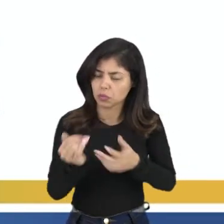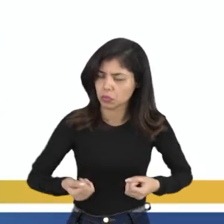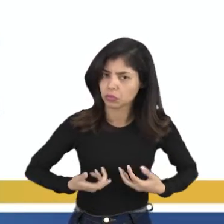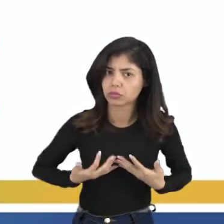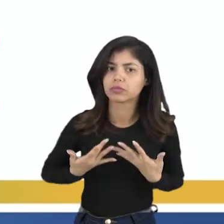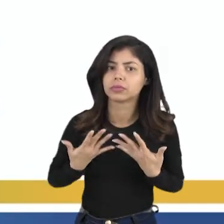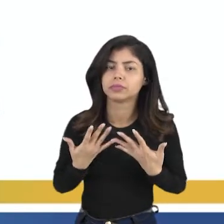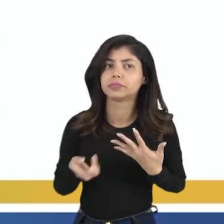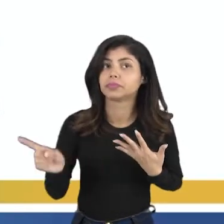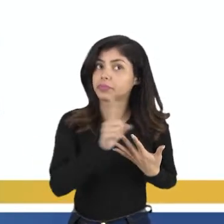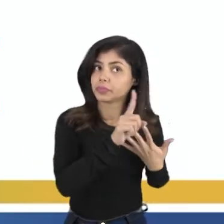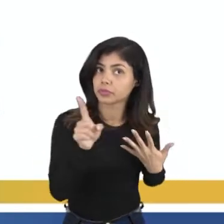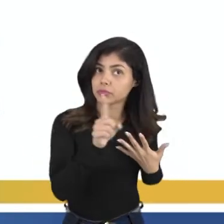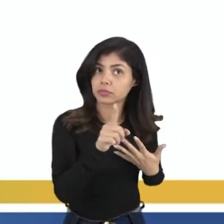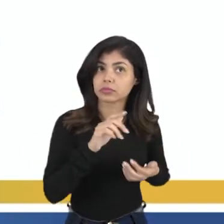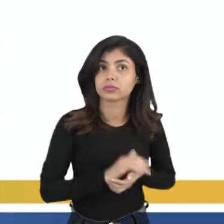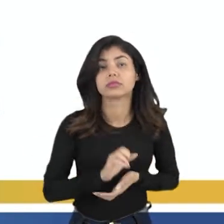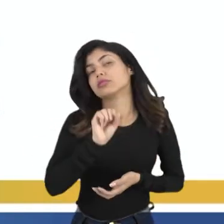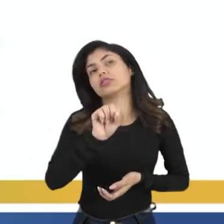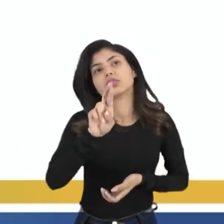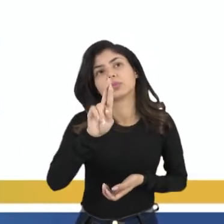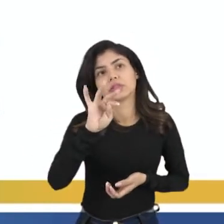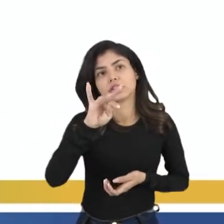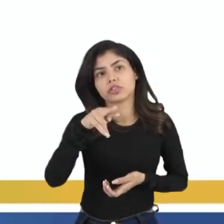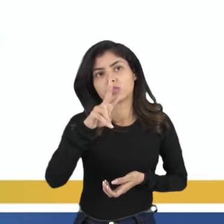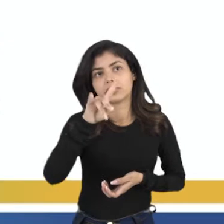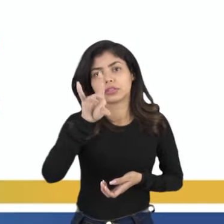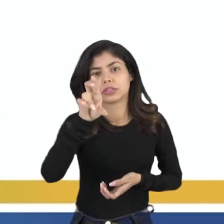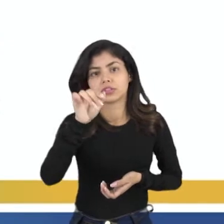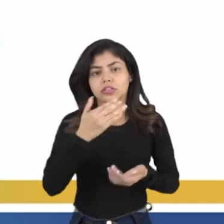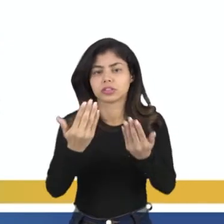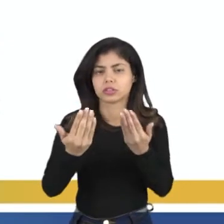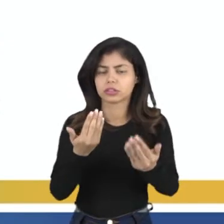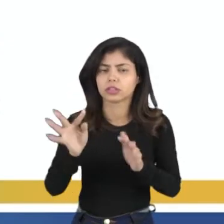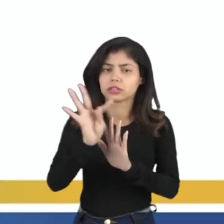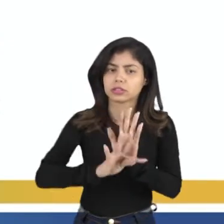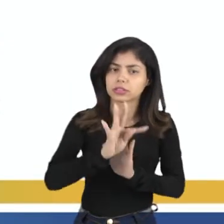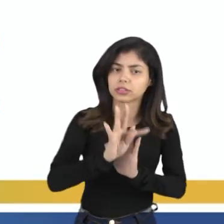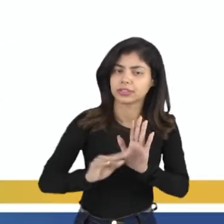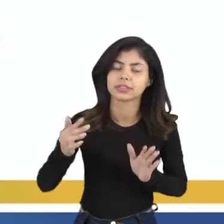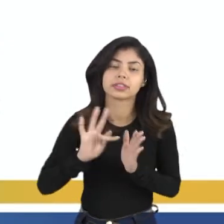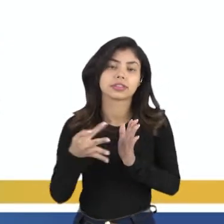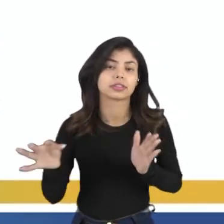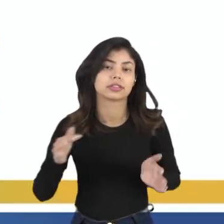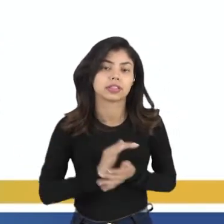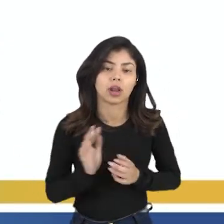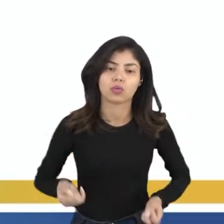emotiva? Não, subjetividade vai estar relacionada a textos da